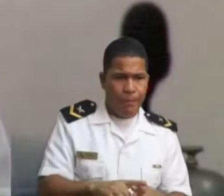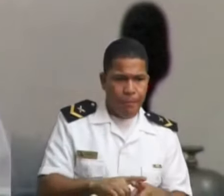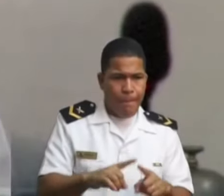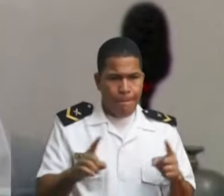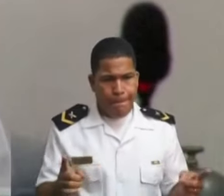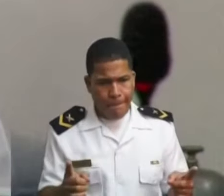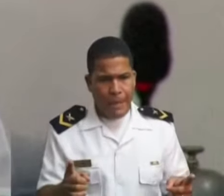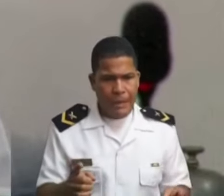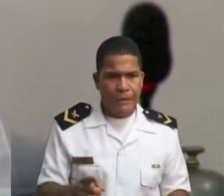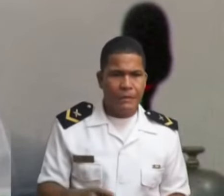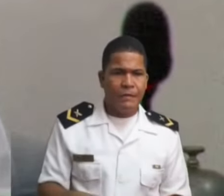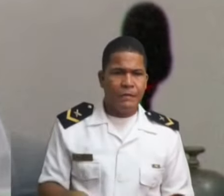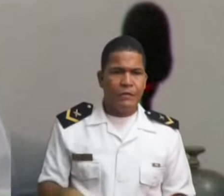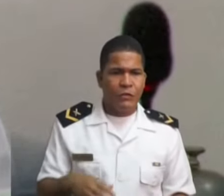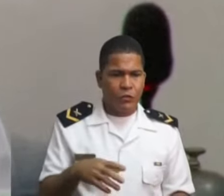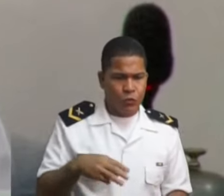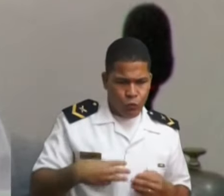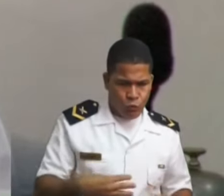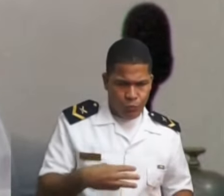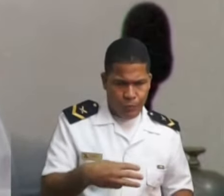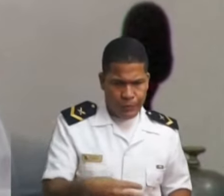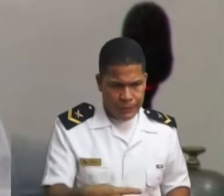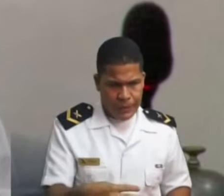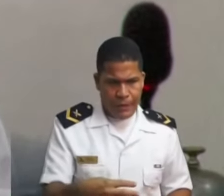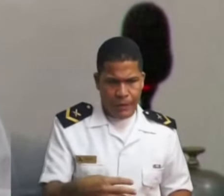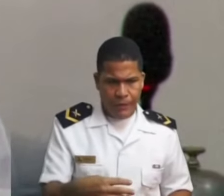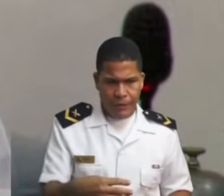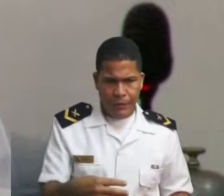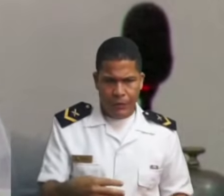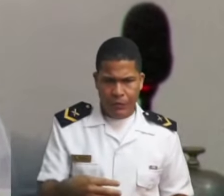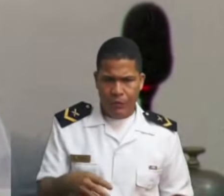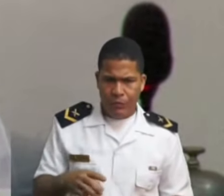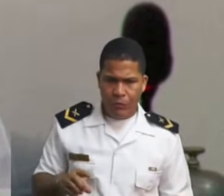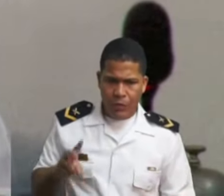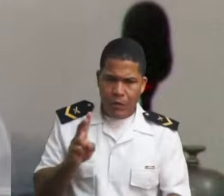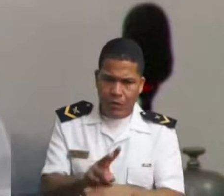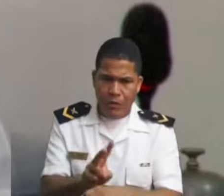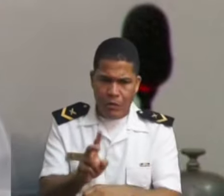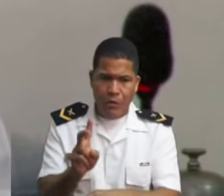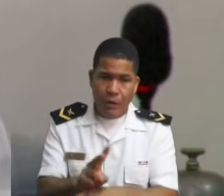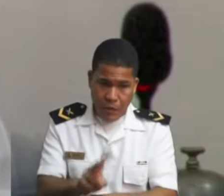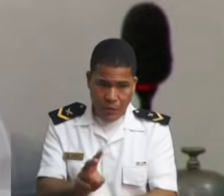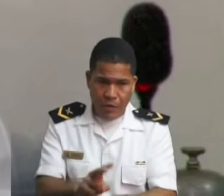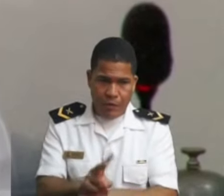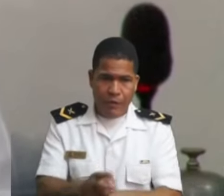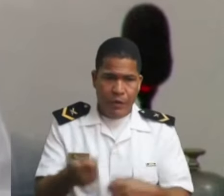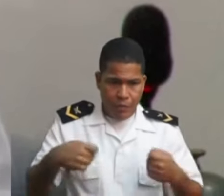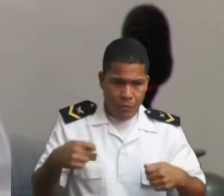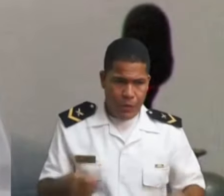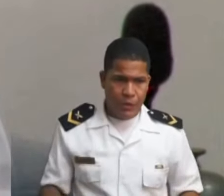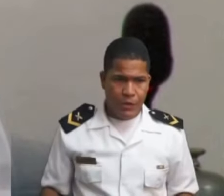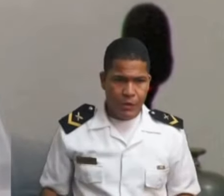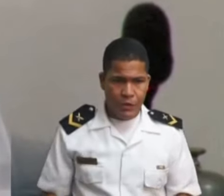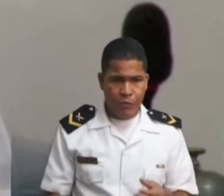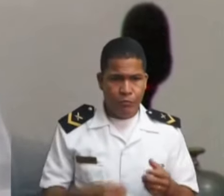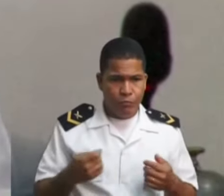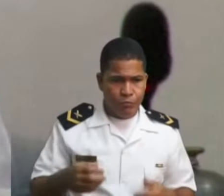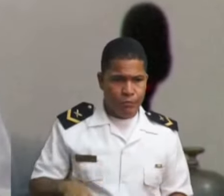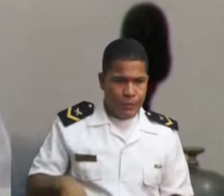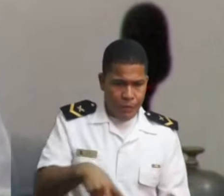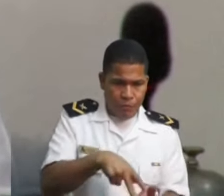foi estabelecido em 1934, sob ordens do seu primeiro juiz-presidente, o então